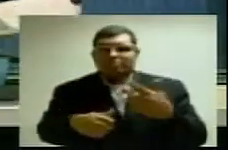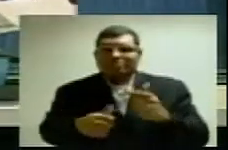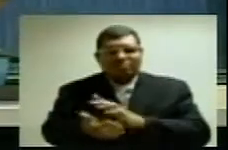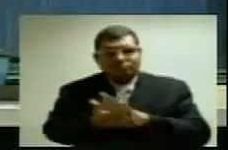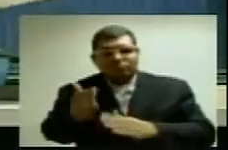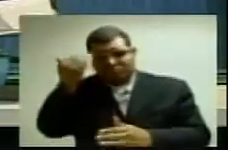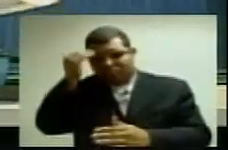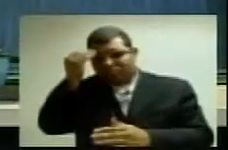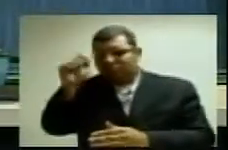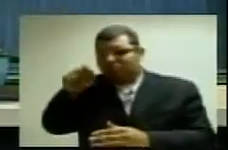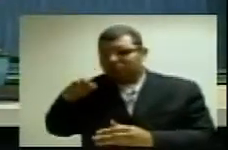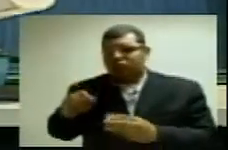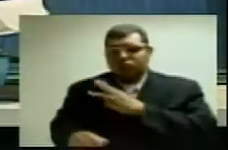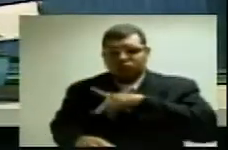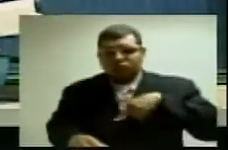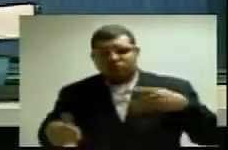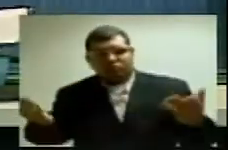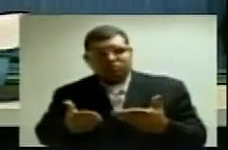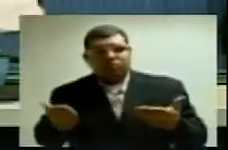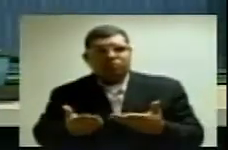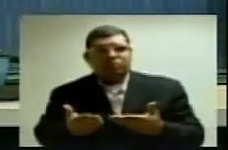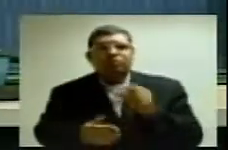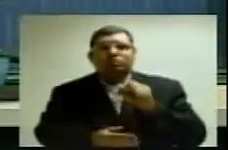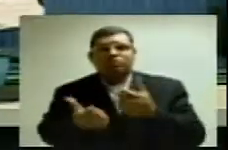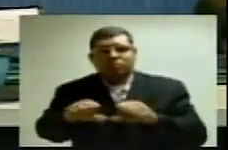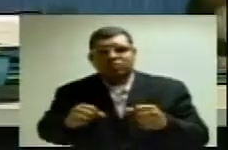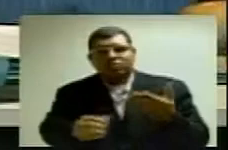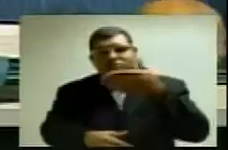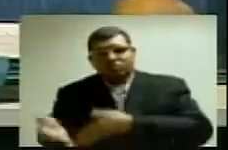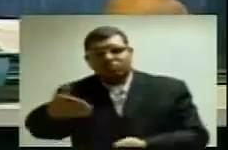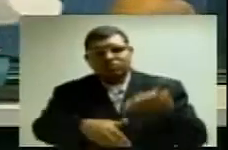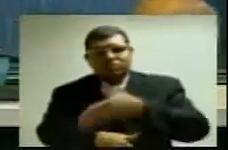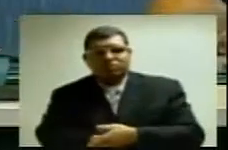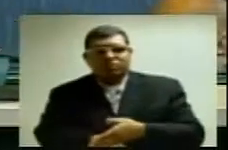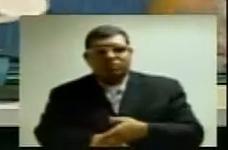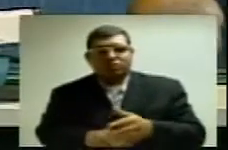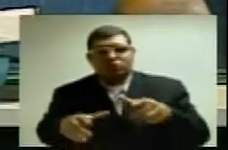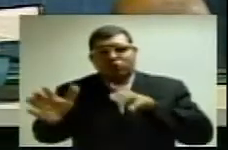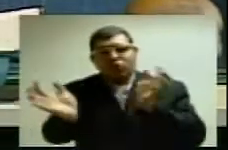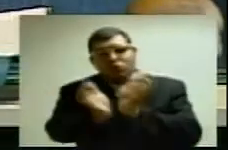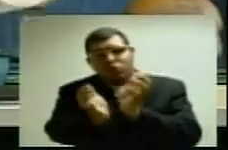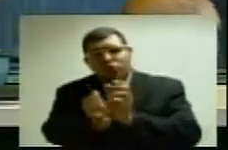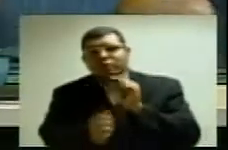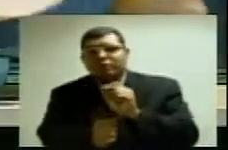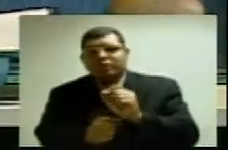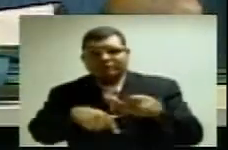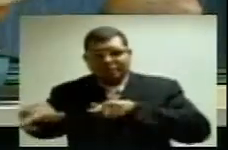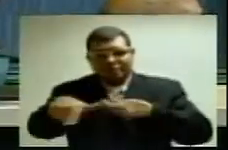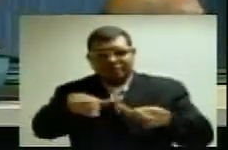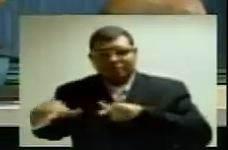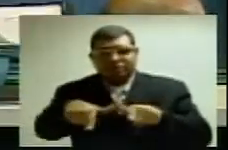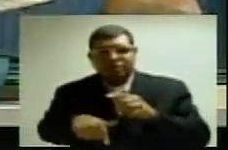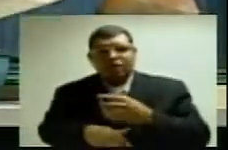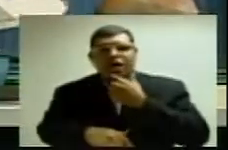há um entendimento do Ministério Público de que está instituída uma quadrilha para saquear e